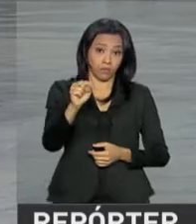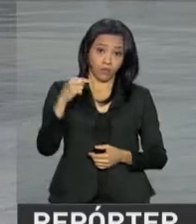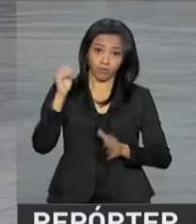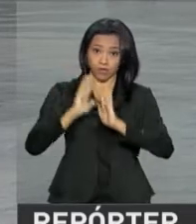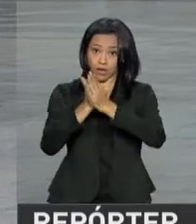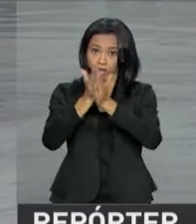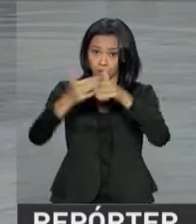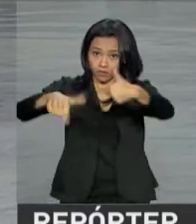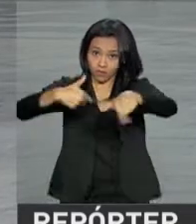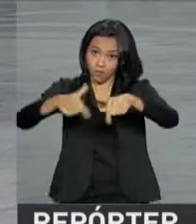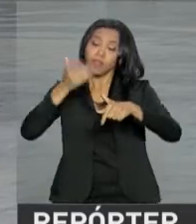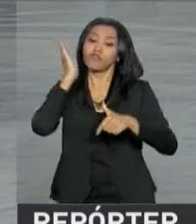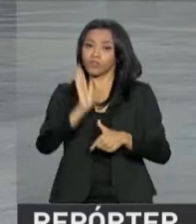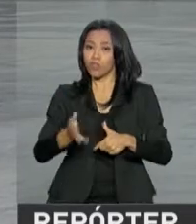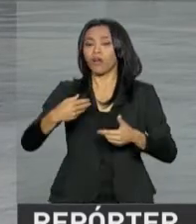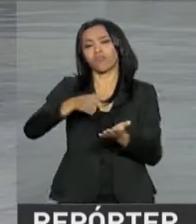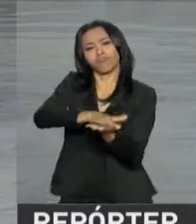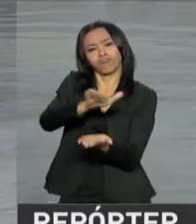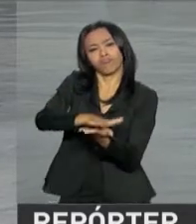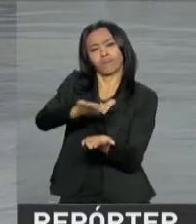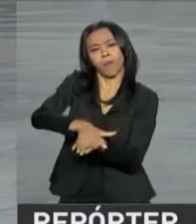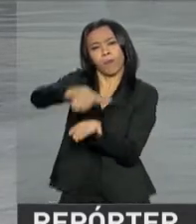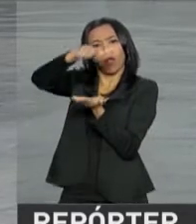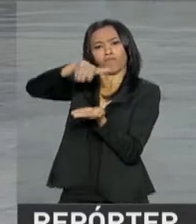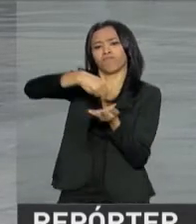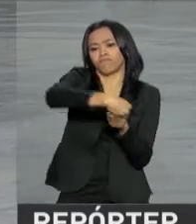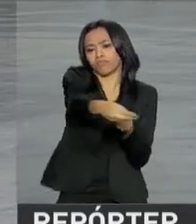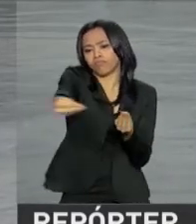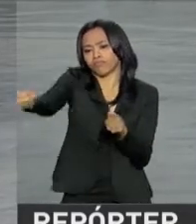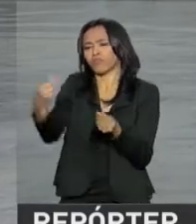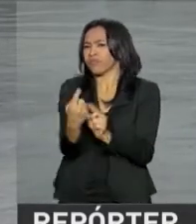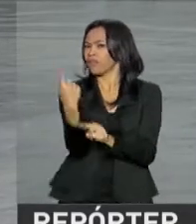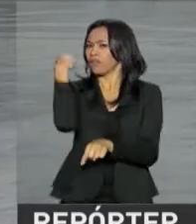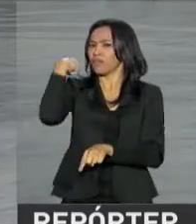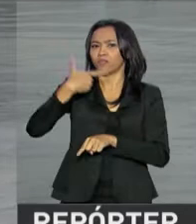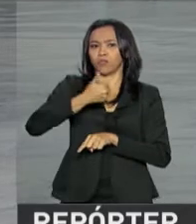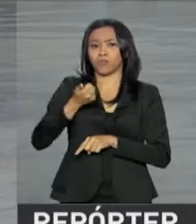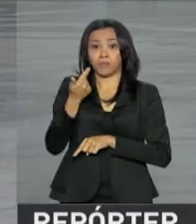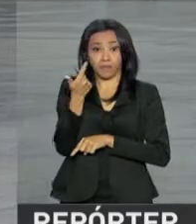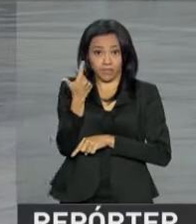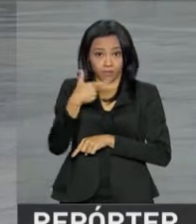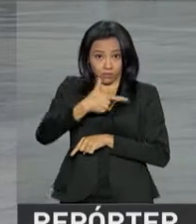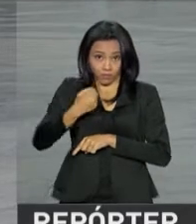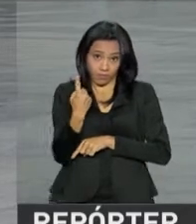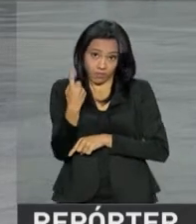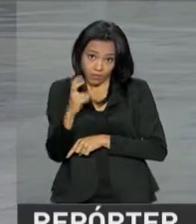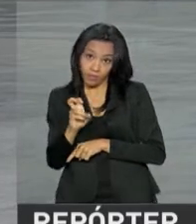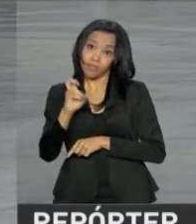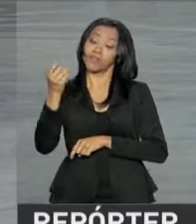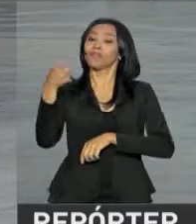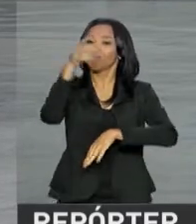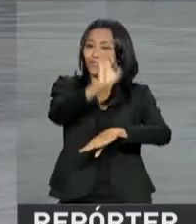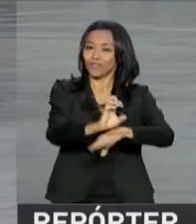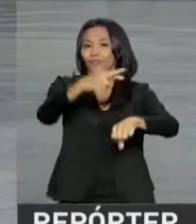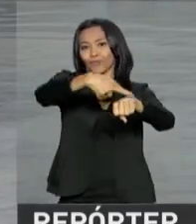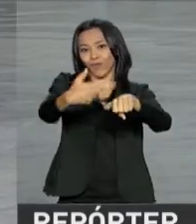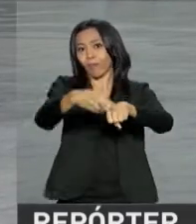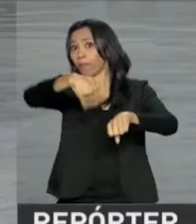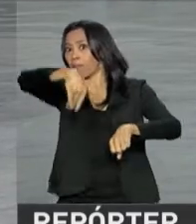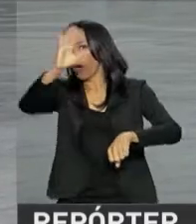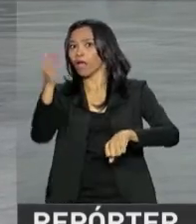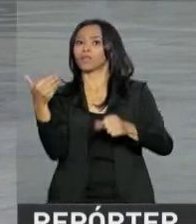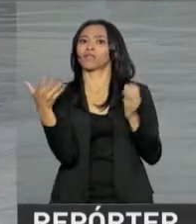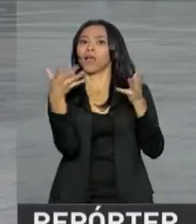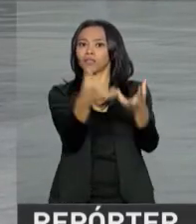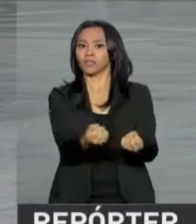já foram emitidas para venezuelanos desde 2015 e roraima estado que mais recebe imigrantes fugindo